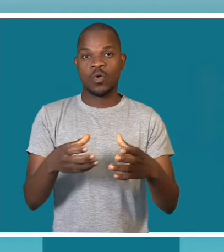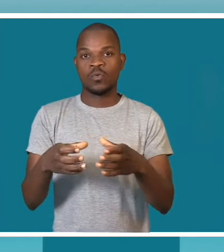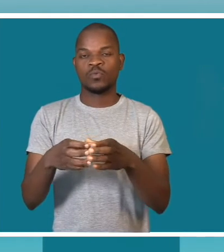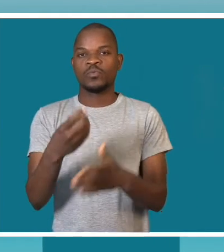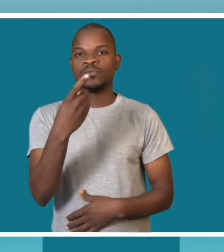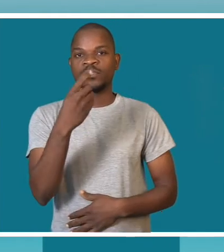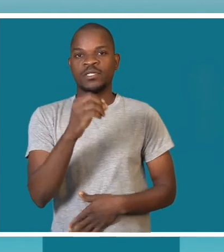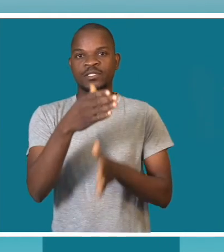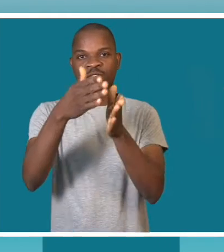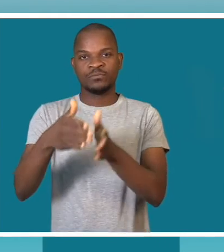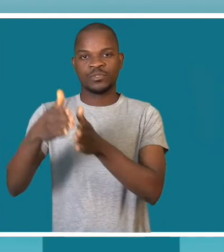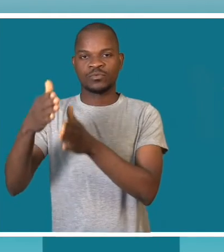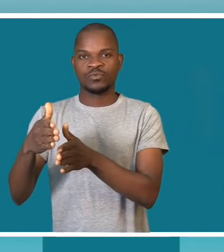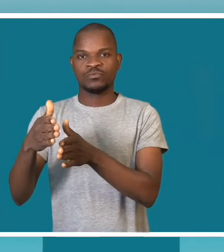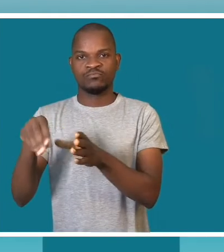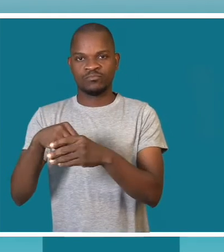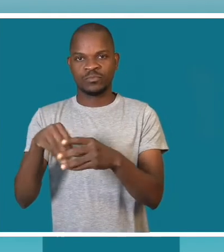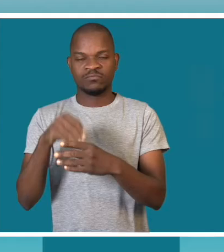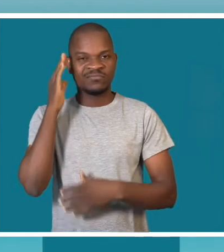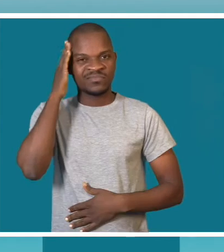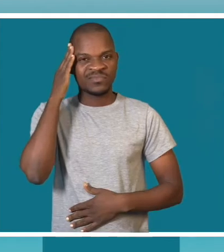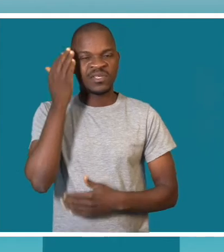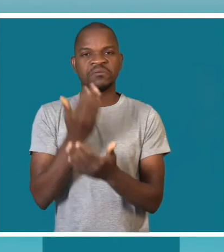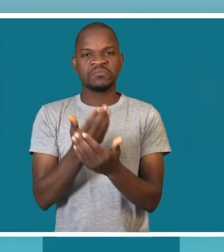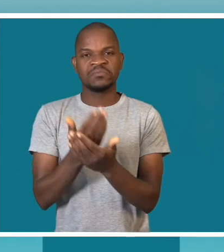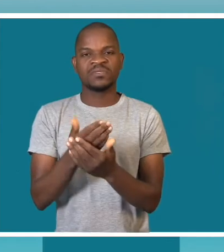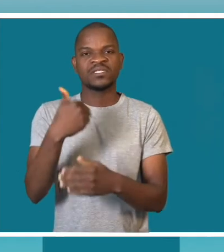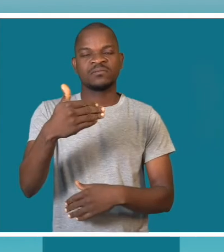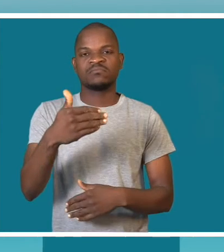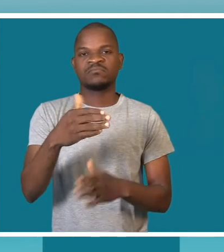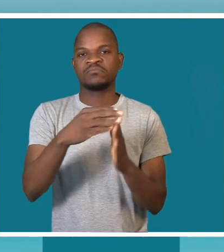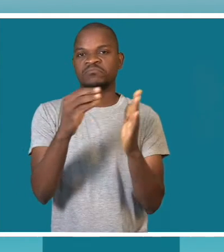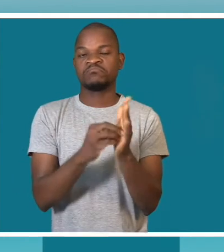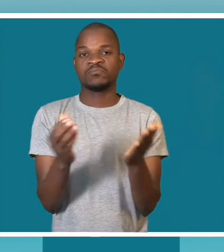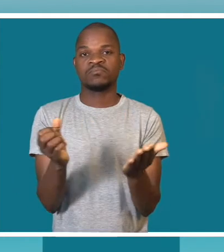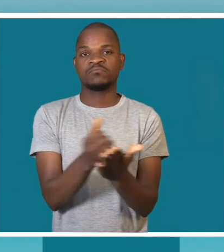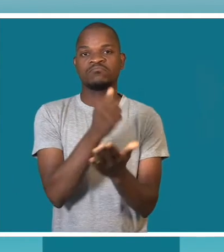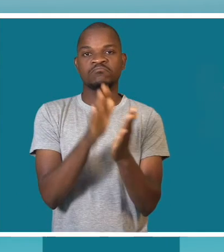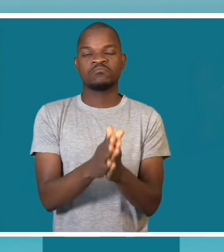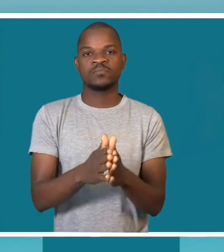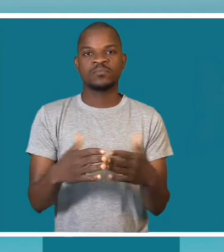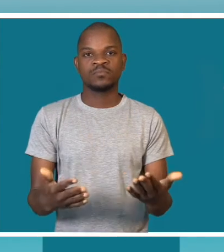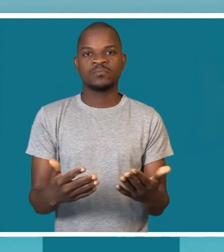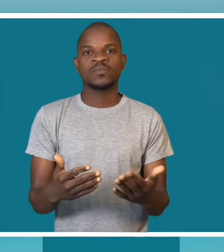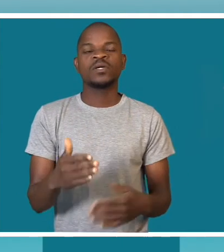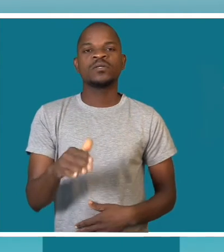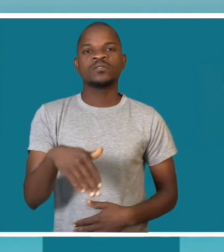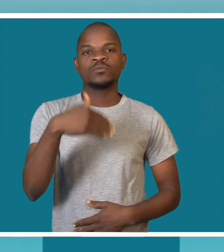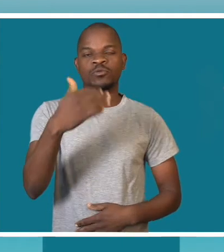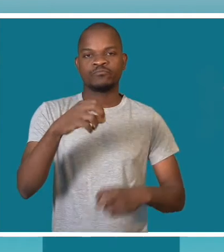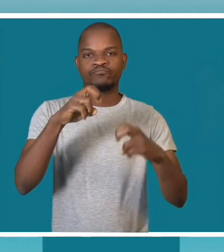o grupo de 10 membros, começamos a pensar, sempre pedir desmola, nada que dá efeito. Então